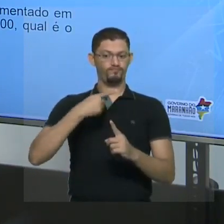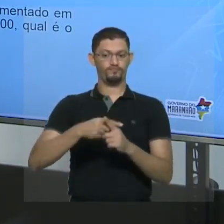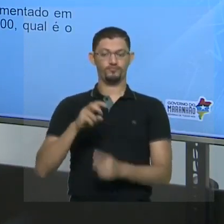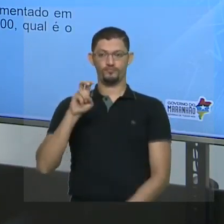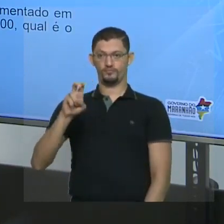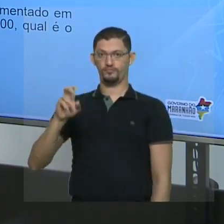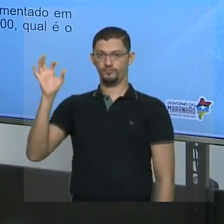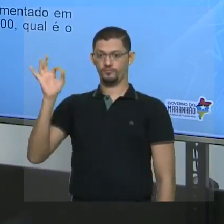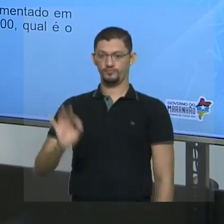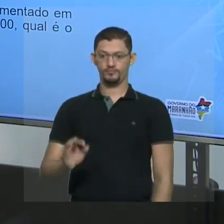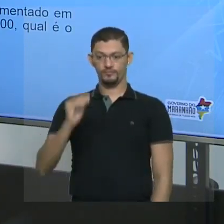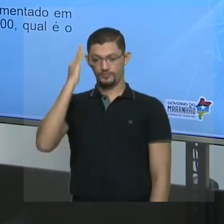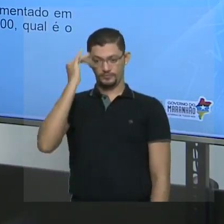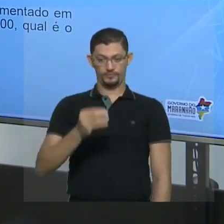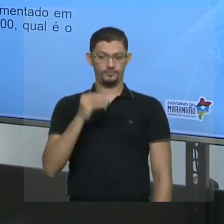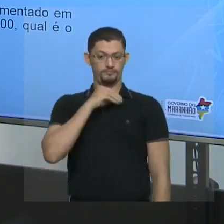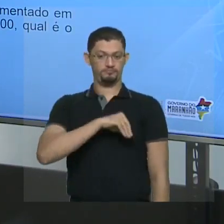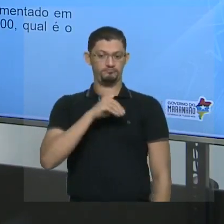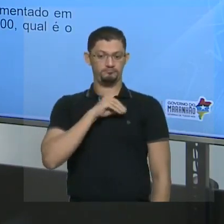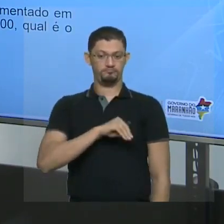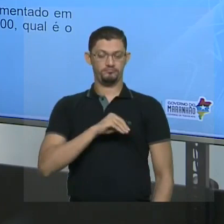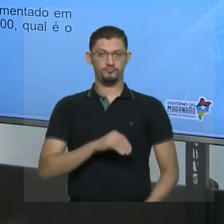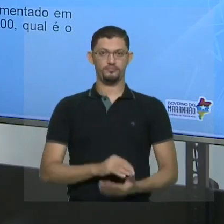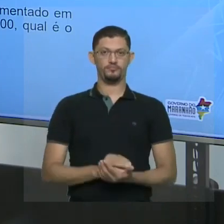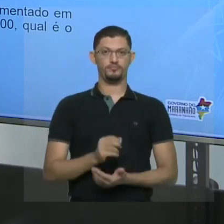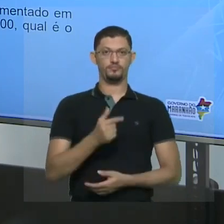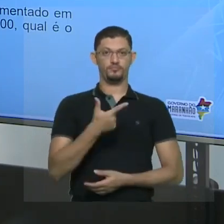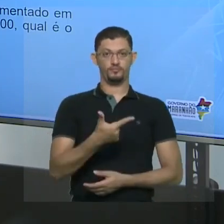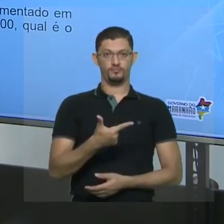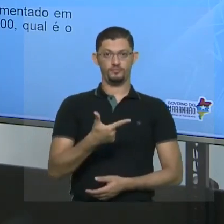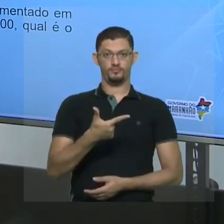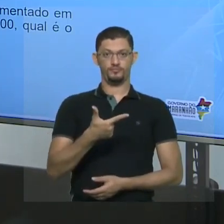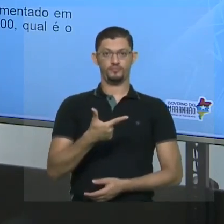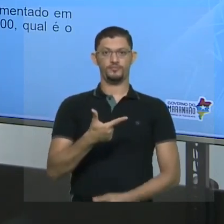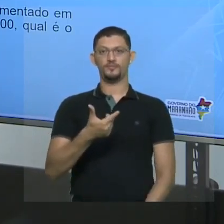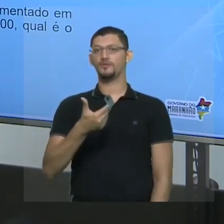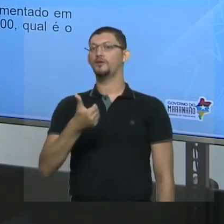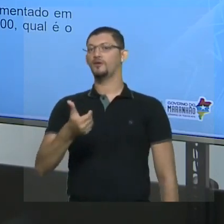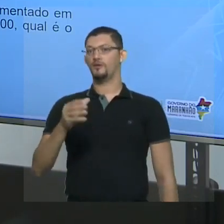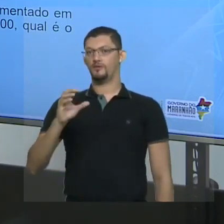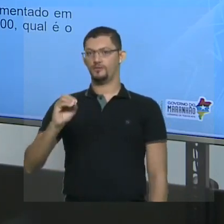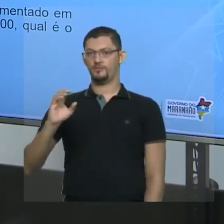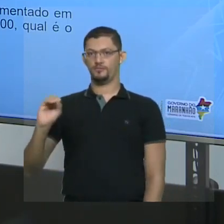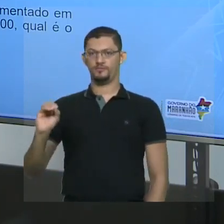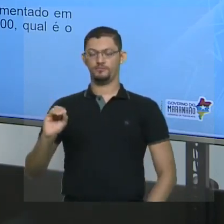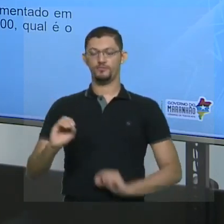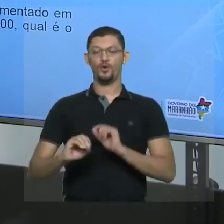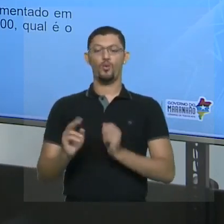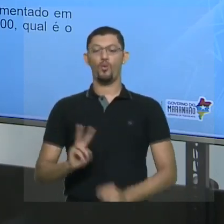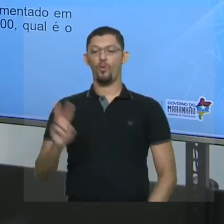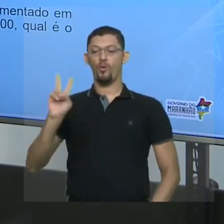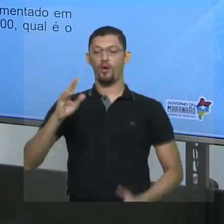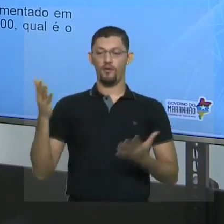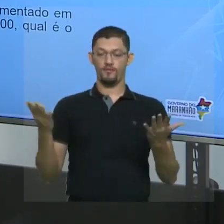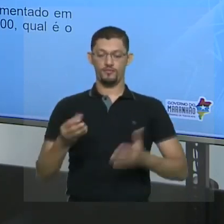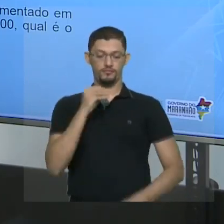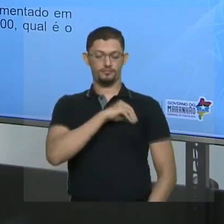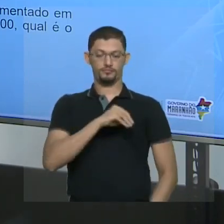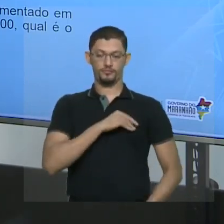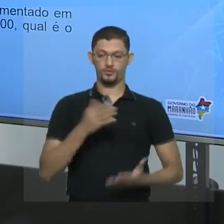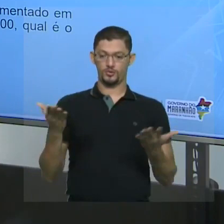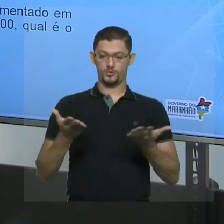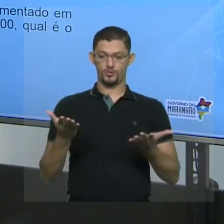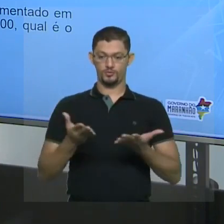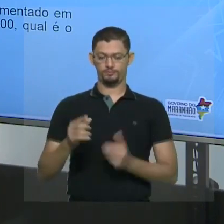que o seu salário era de R$ 2.100, qual é o valor do seu salário atual?